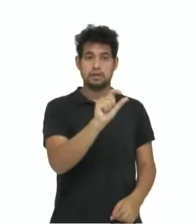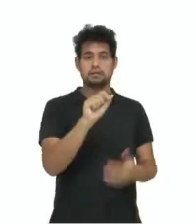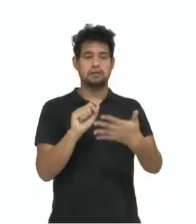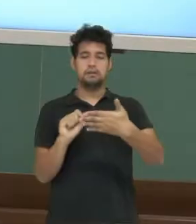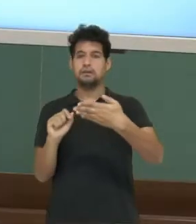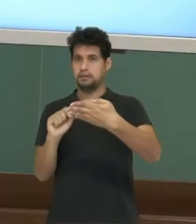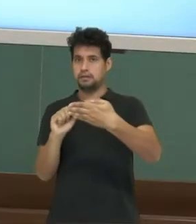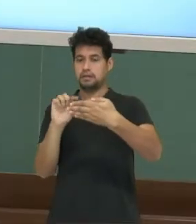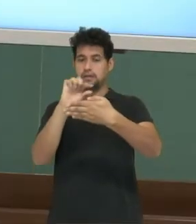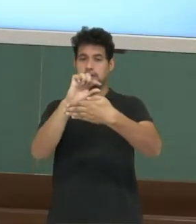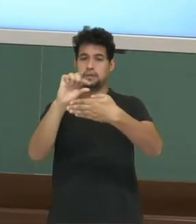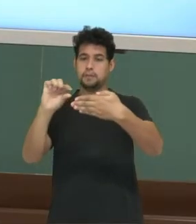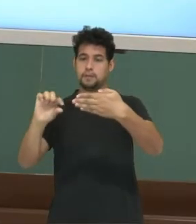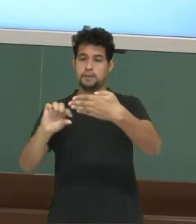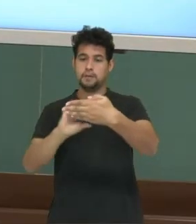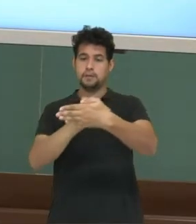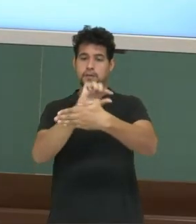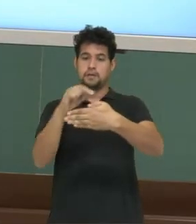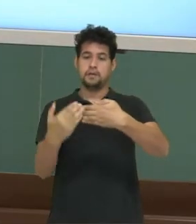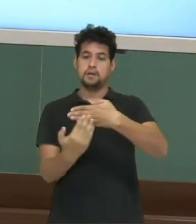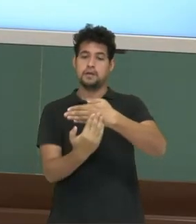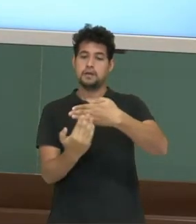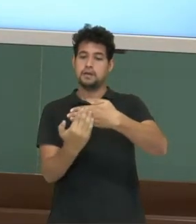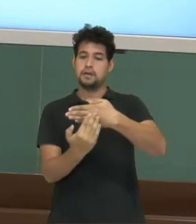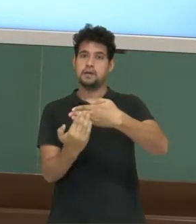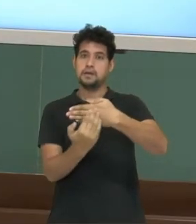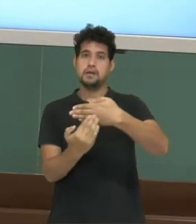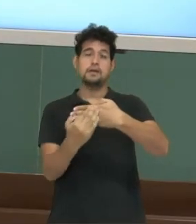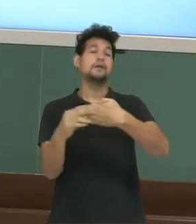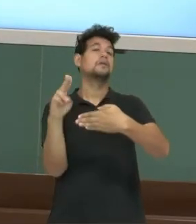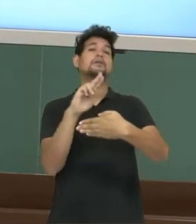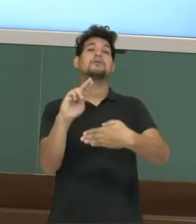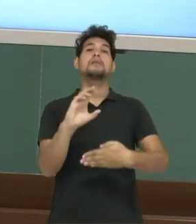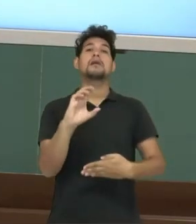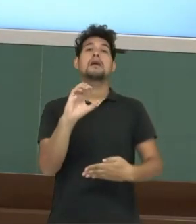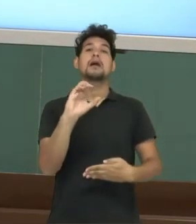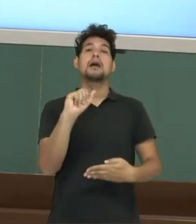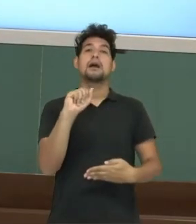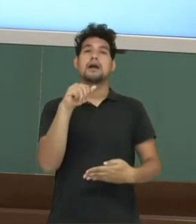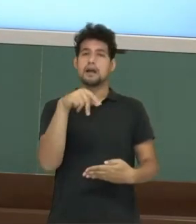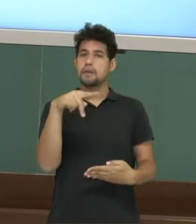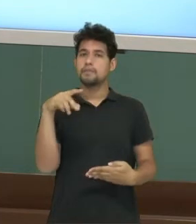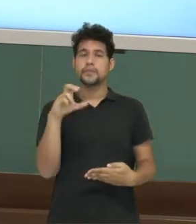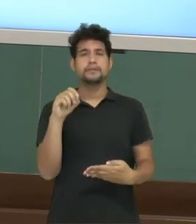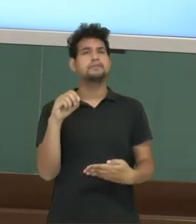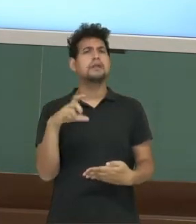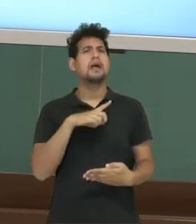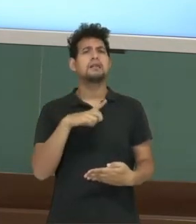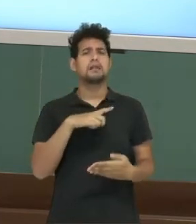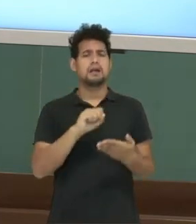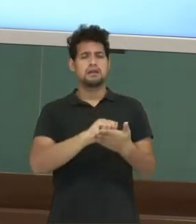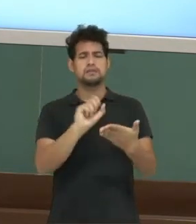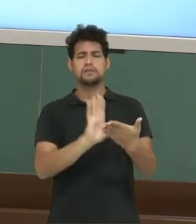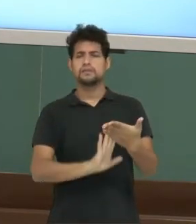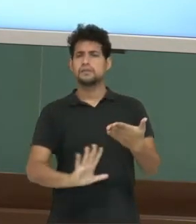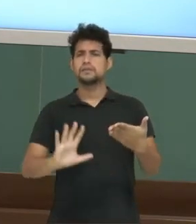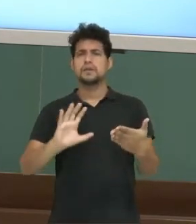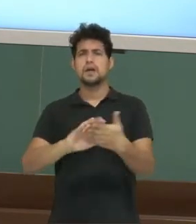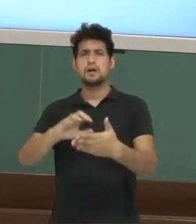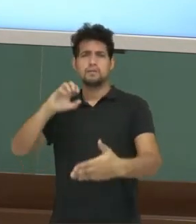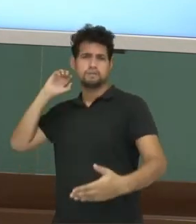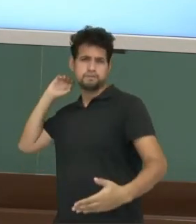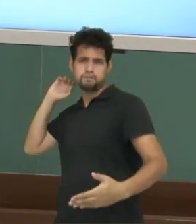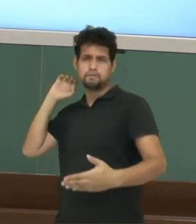nós chamamos de campo. E é nesse campo que nós teremos as provas dos